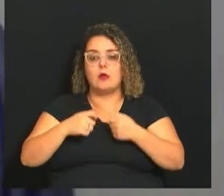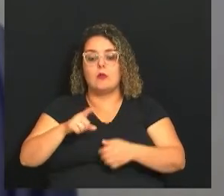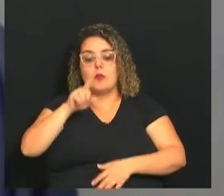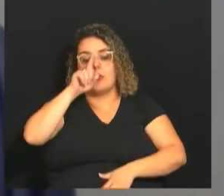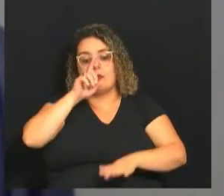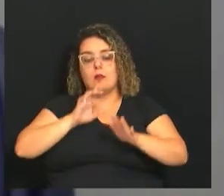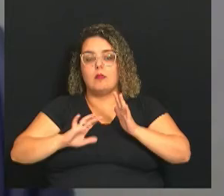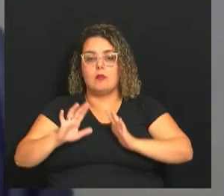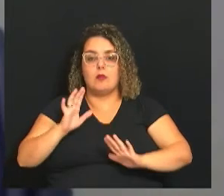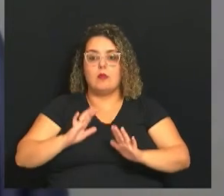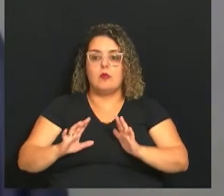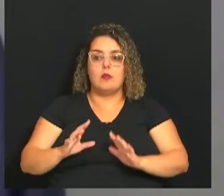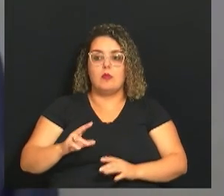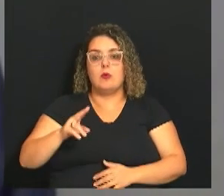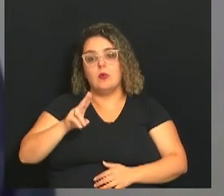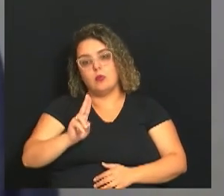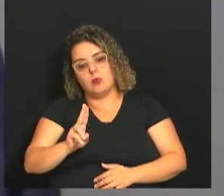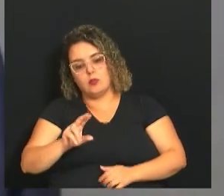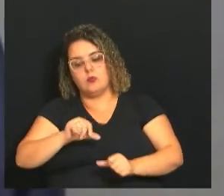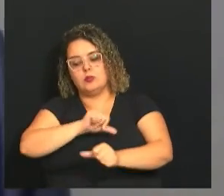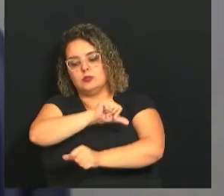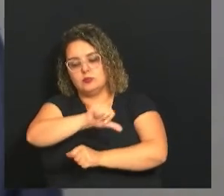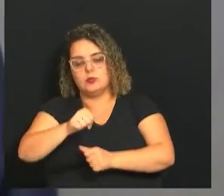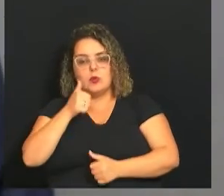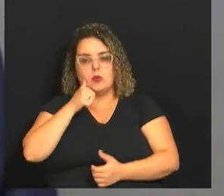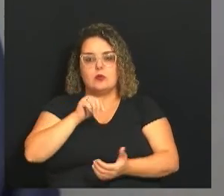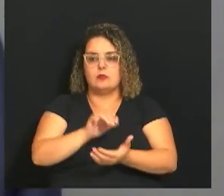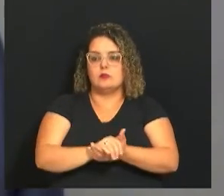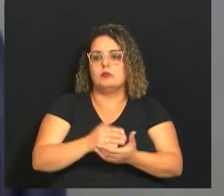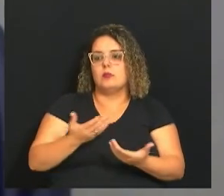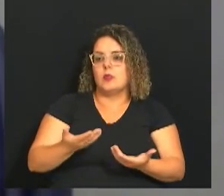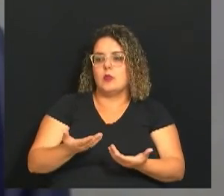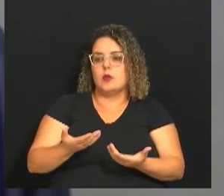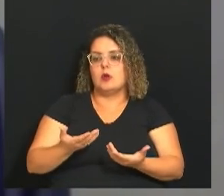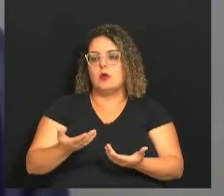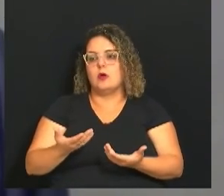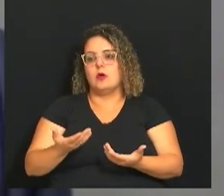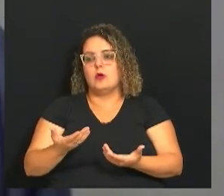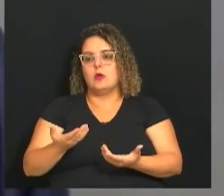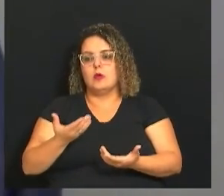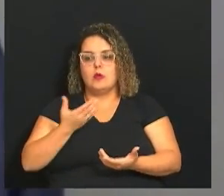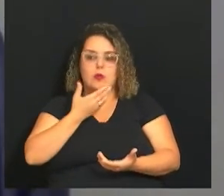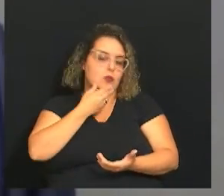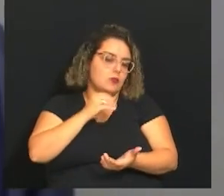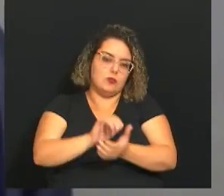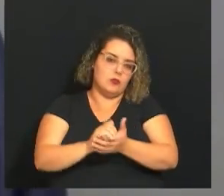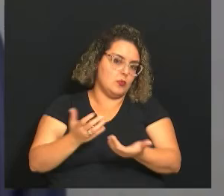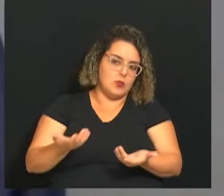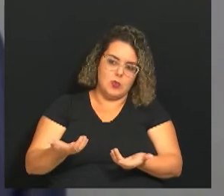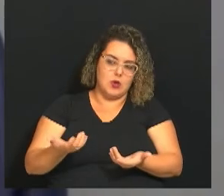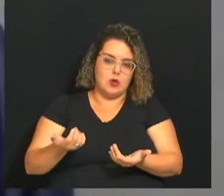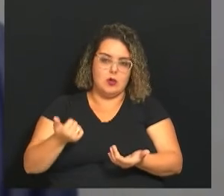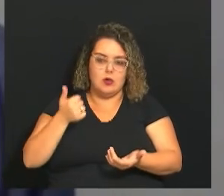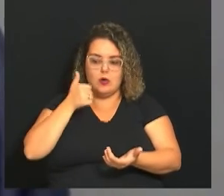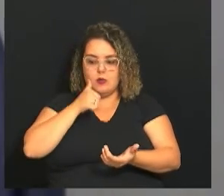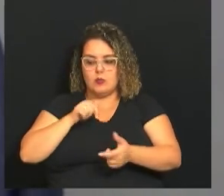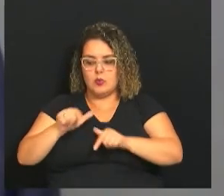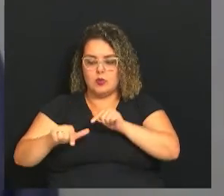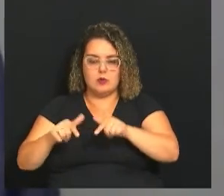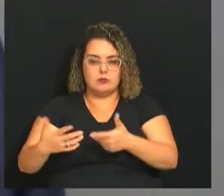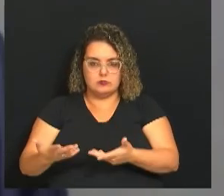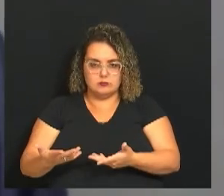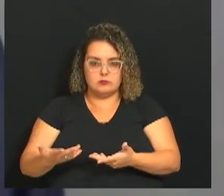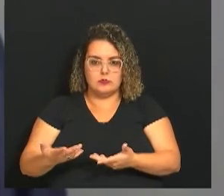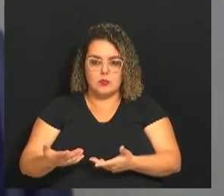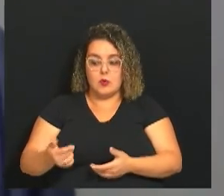ou trocado com a esposa ou com o marido, dependendo de quem trabalha na empresa. A mulher trabalha na empresa e fala para o marido: olha, você não